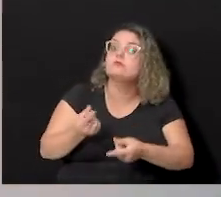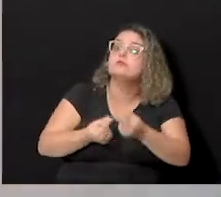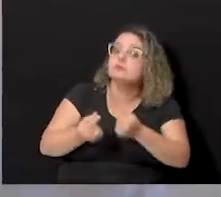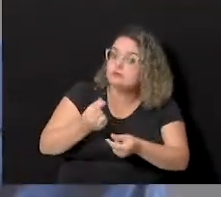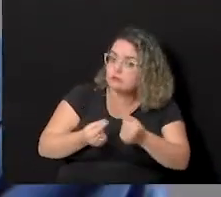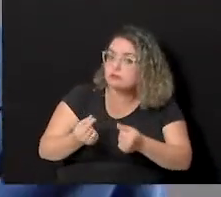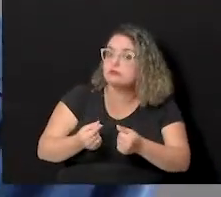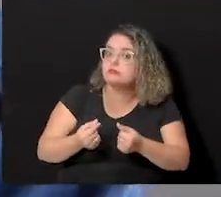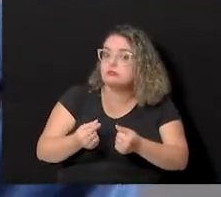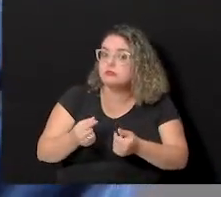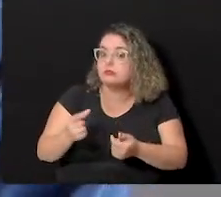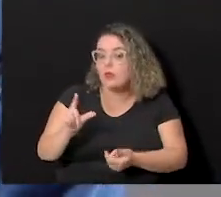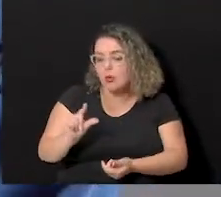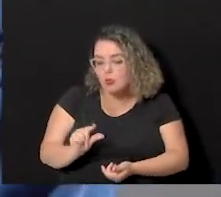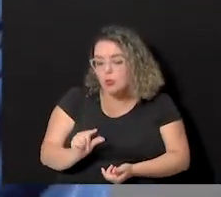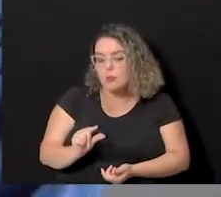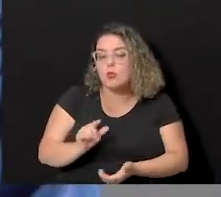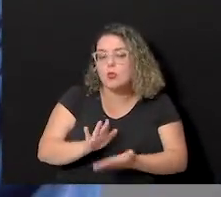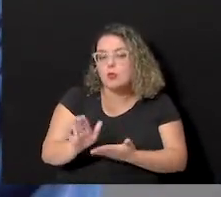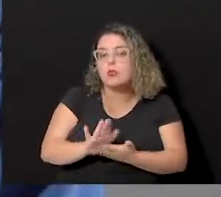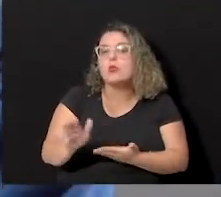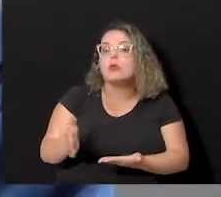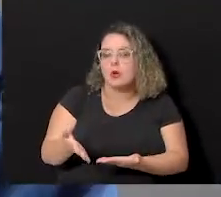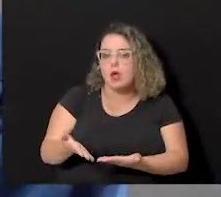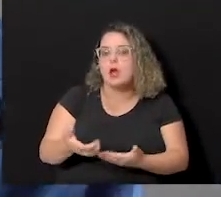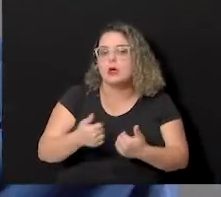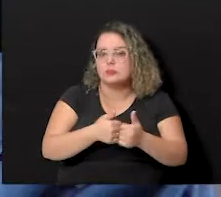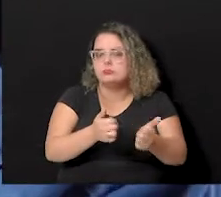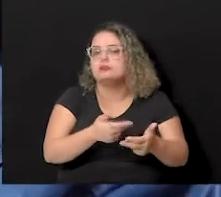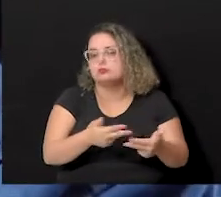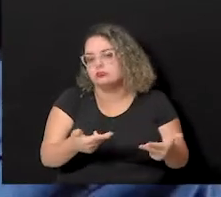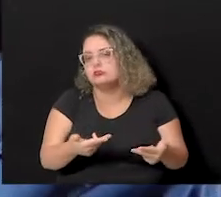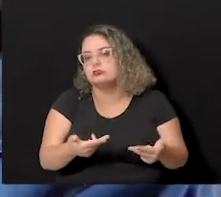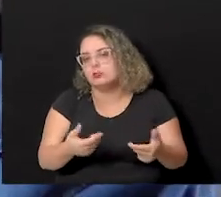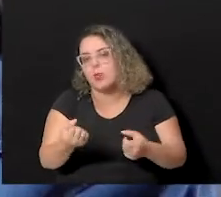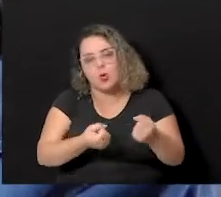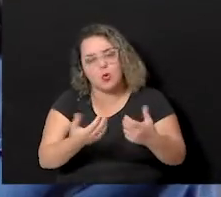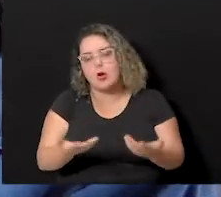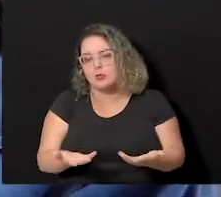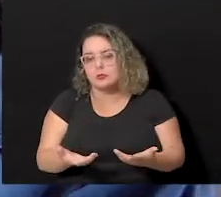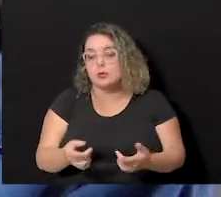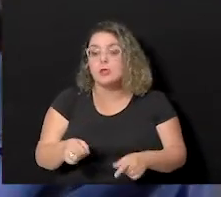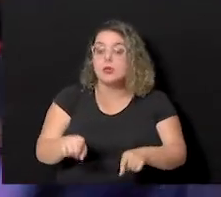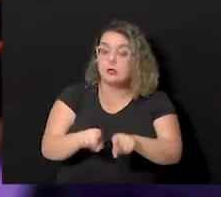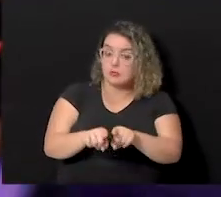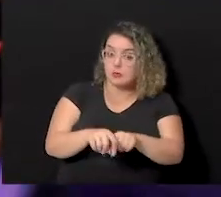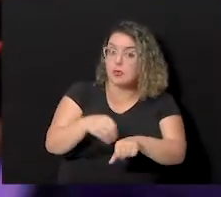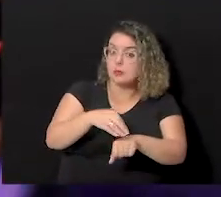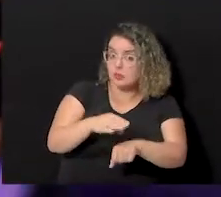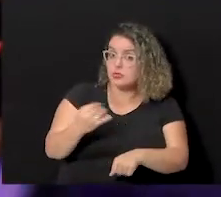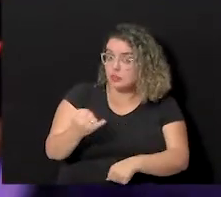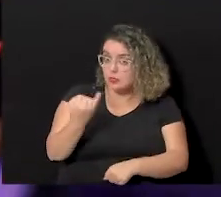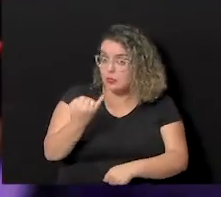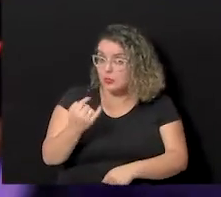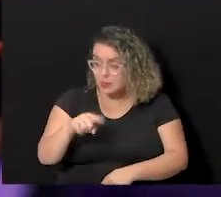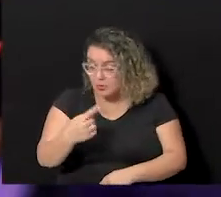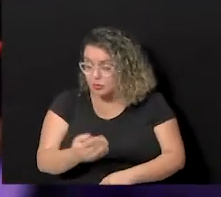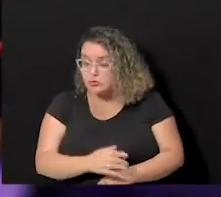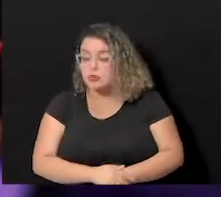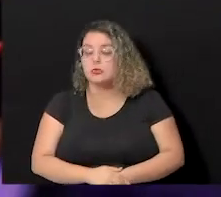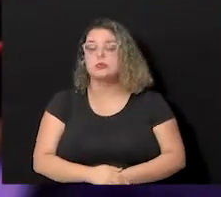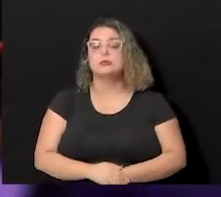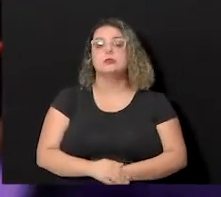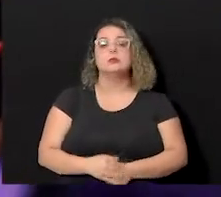vai economizar na questão do transporte. Exatamente. Então, isso é uma dica importante. E também tem uma outra dica. Se